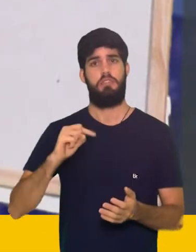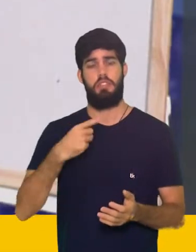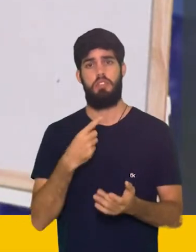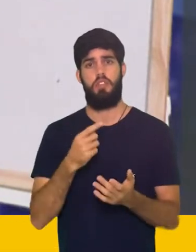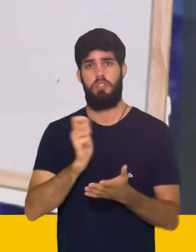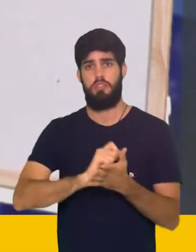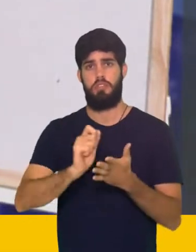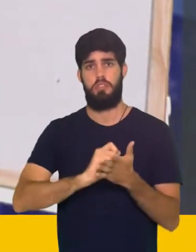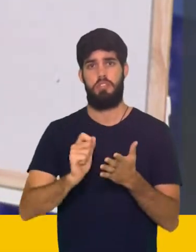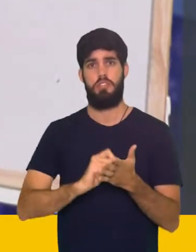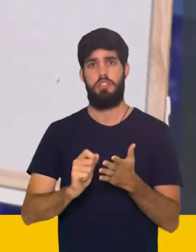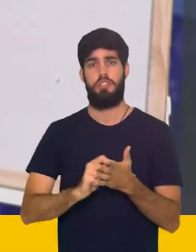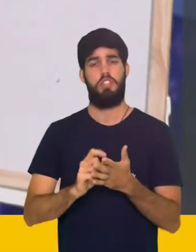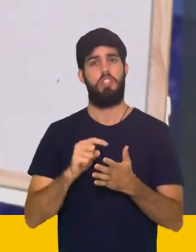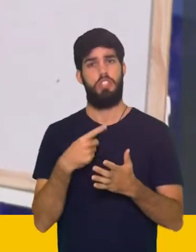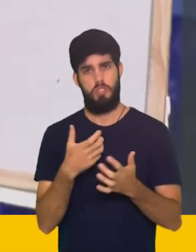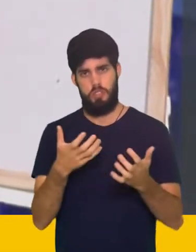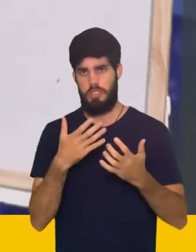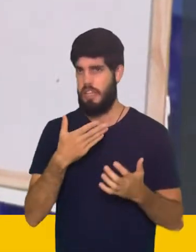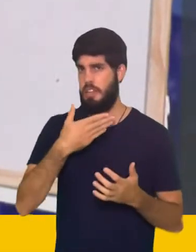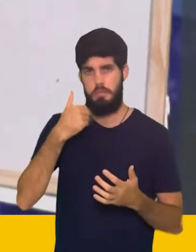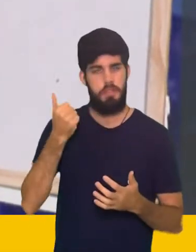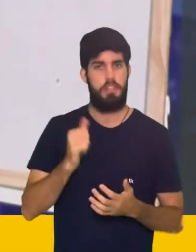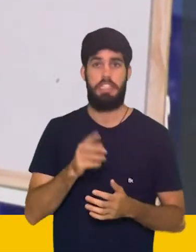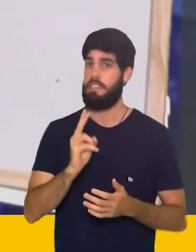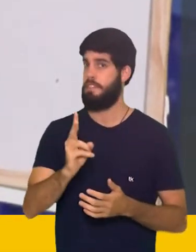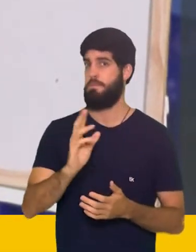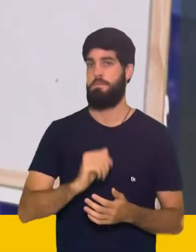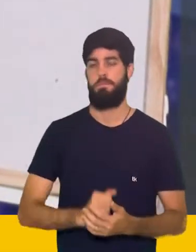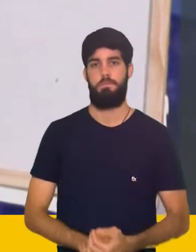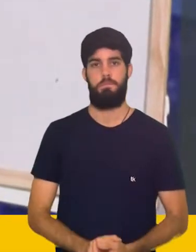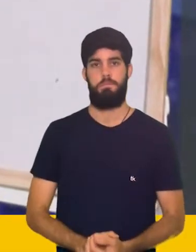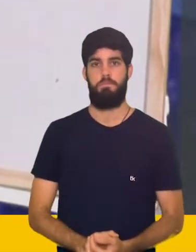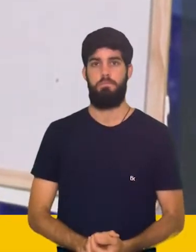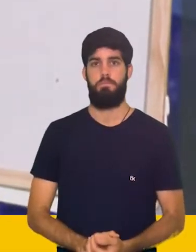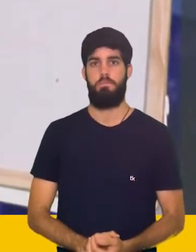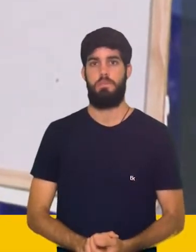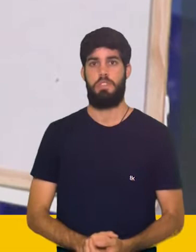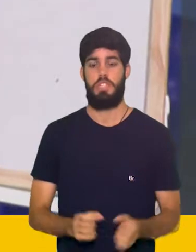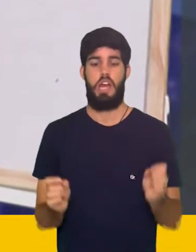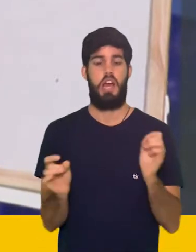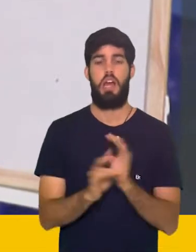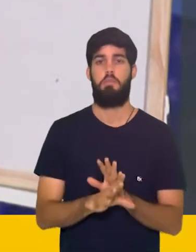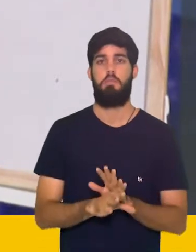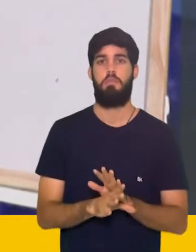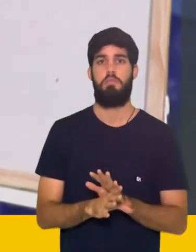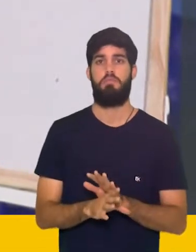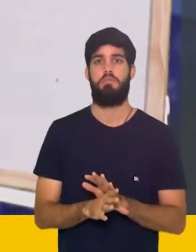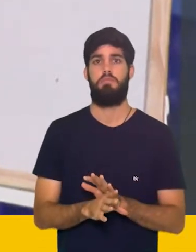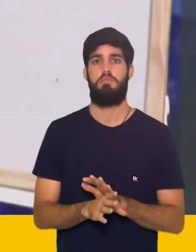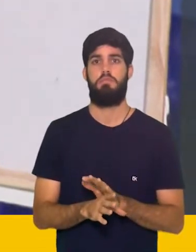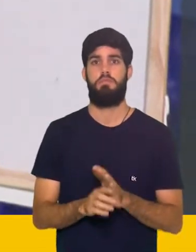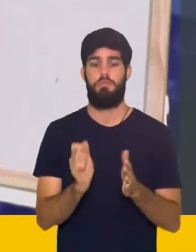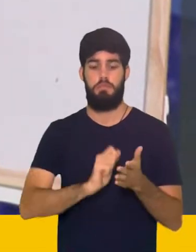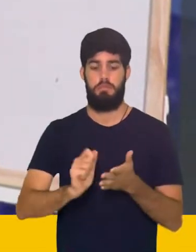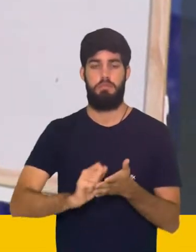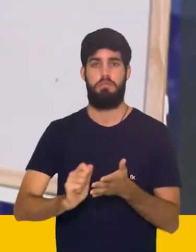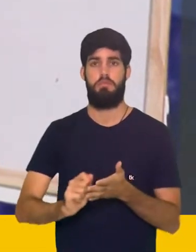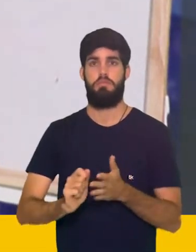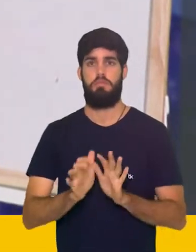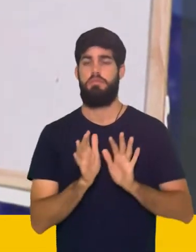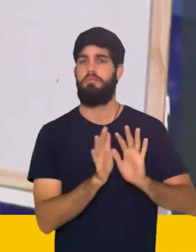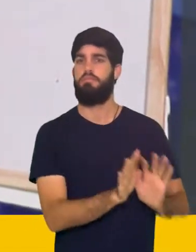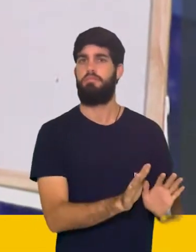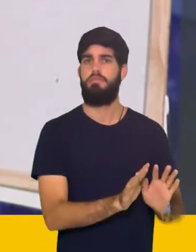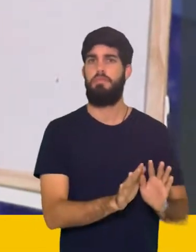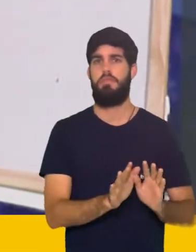escreve, a gente quer melhorar depois. Então, terminou isso, passou a limpo,